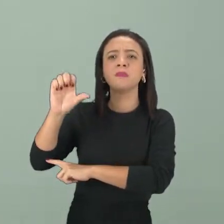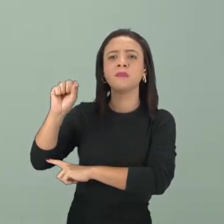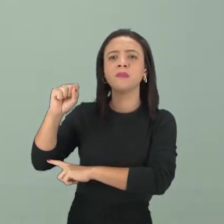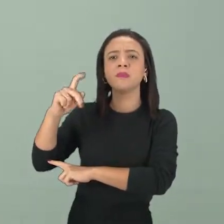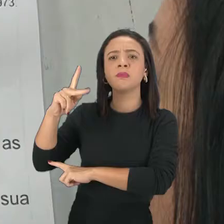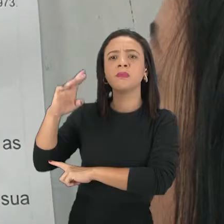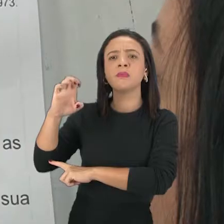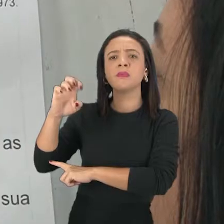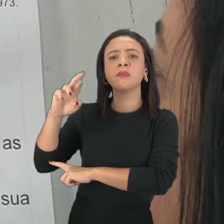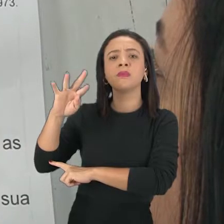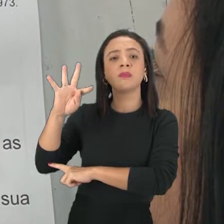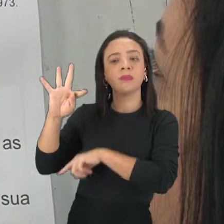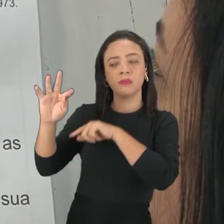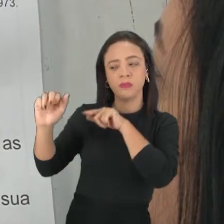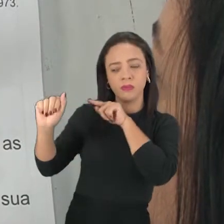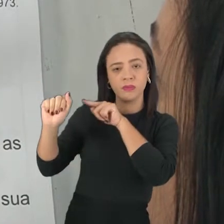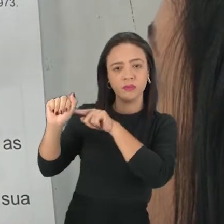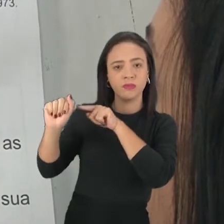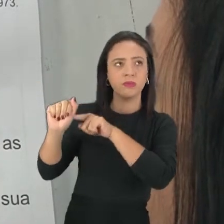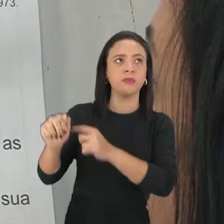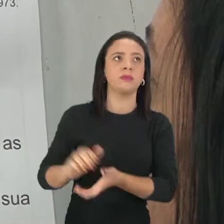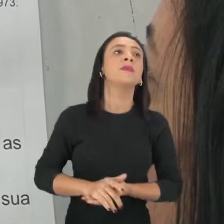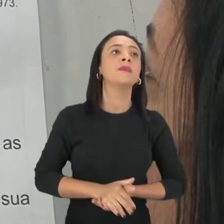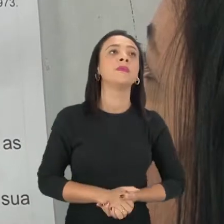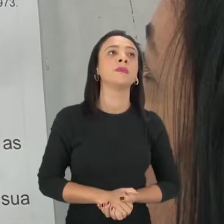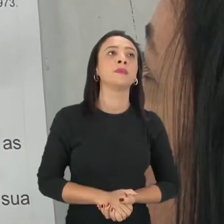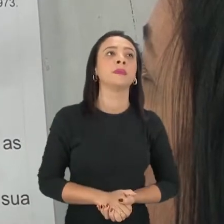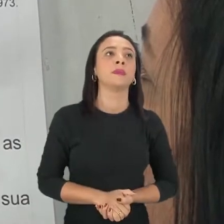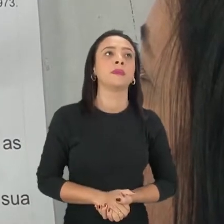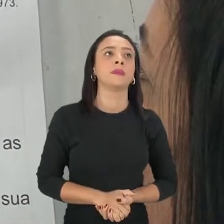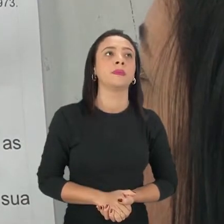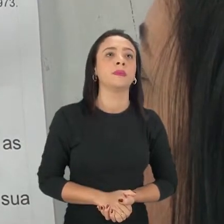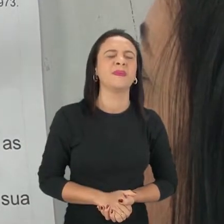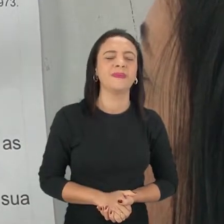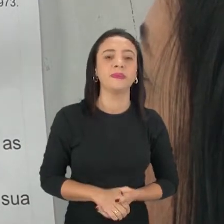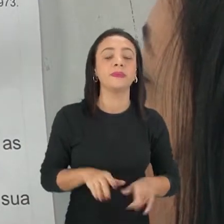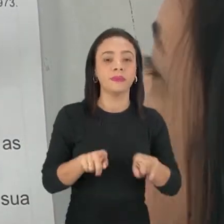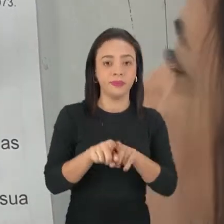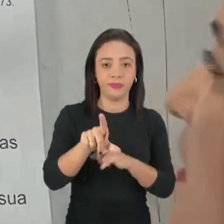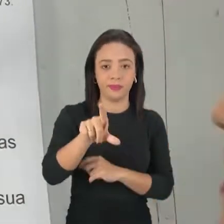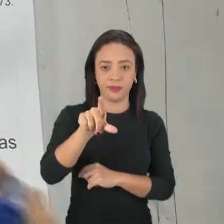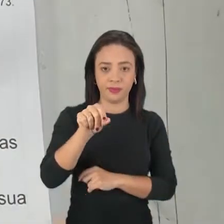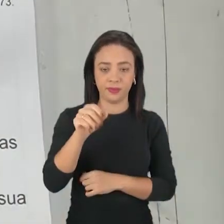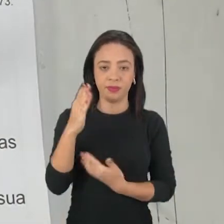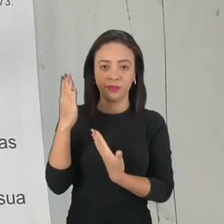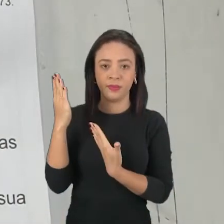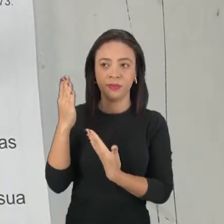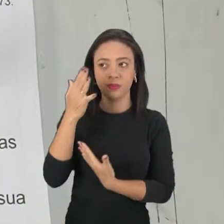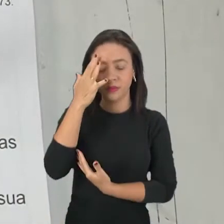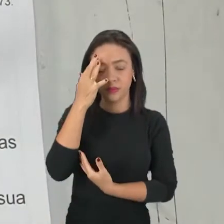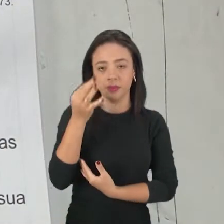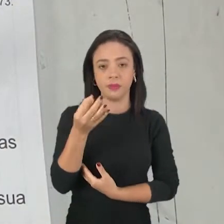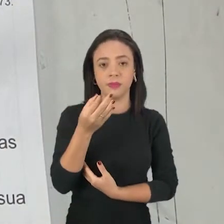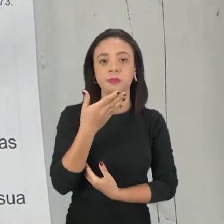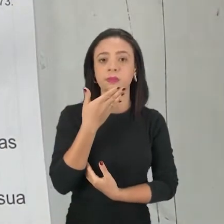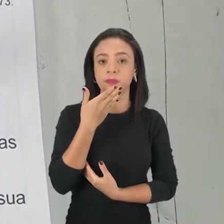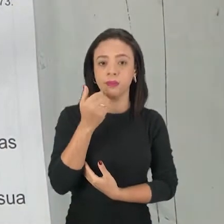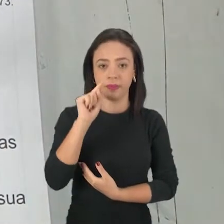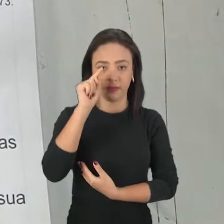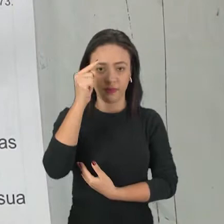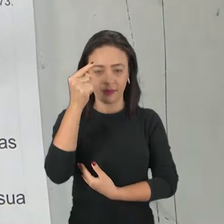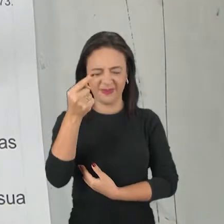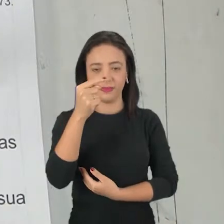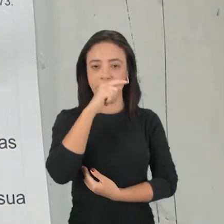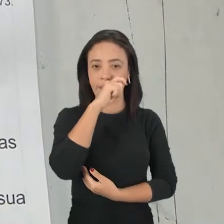eu vou marcar também esse aqui e a gente vai entender esse trecho